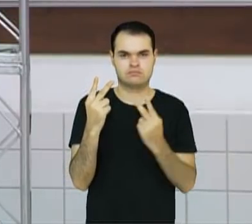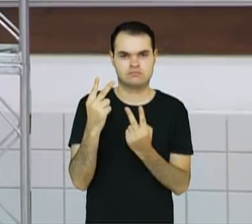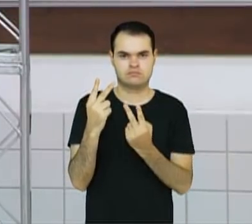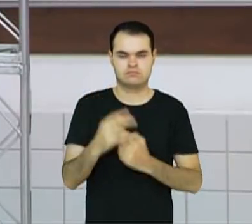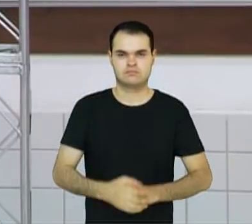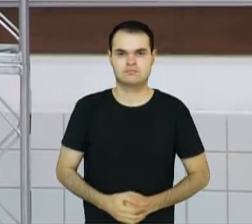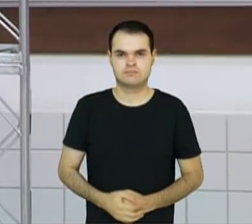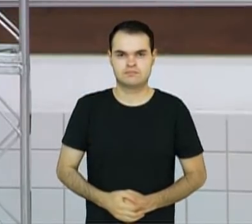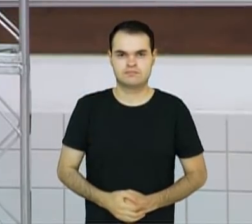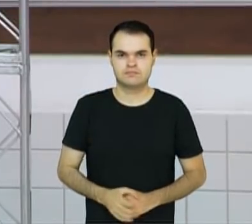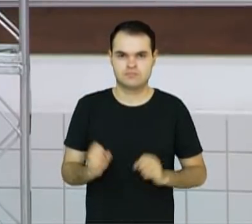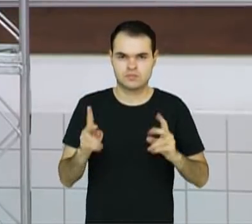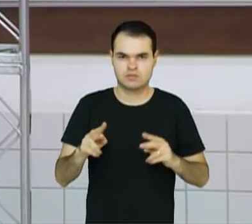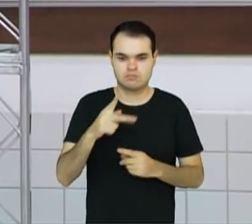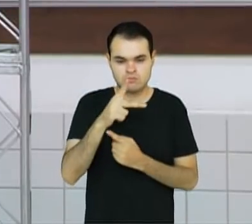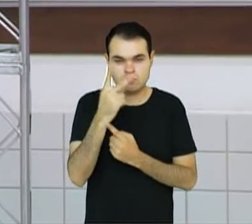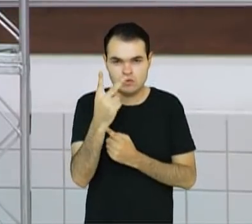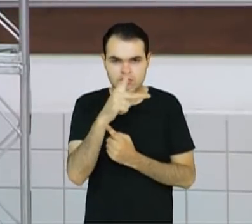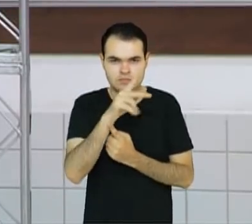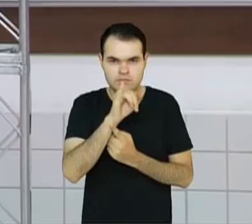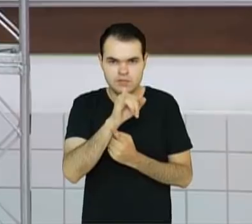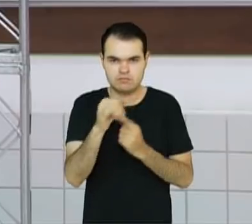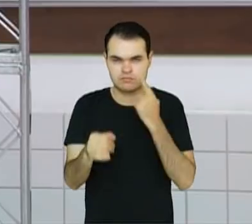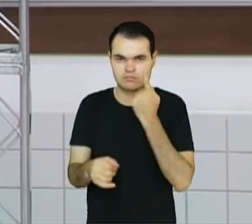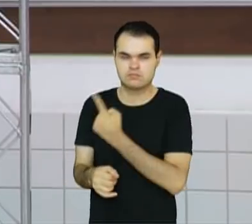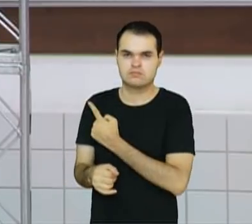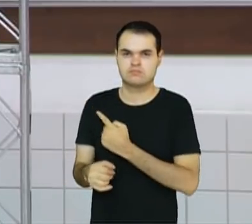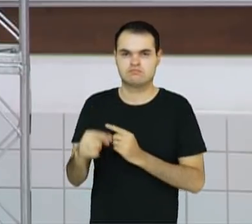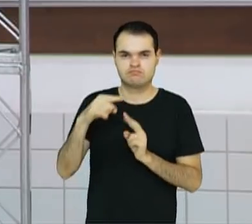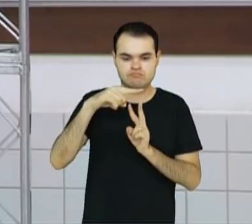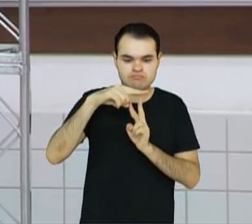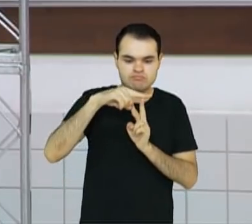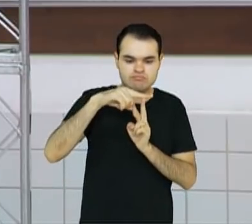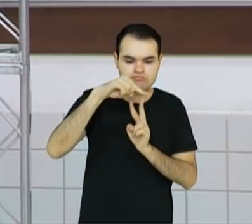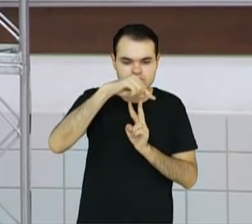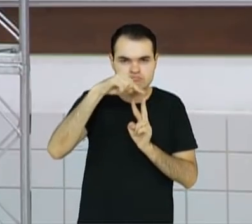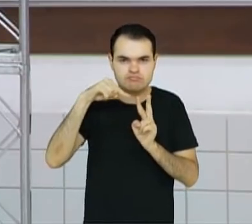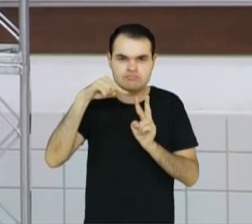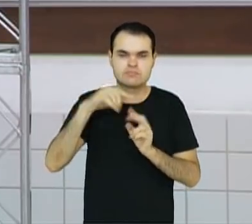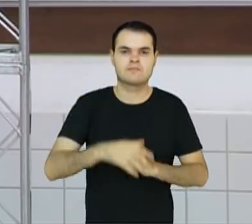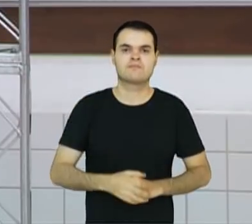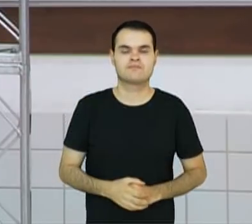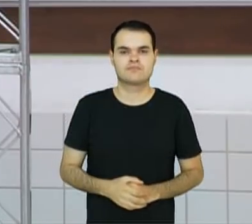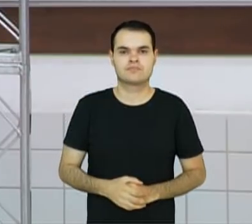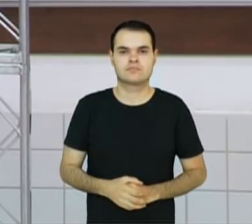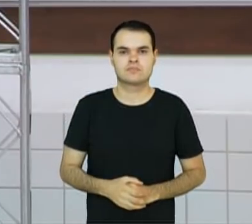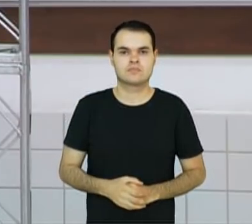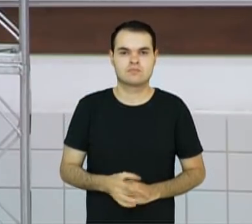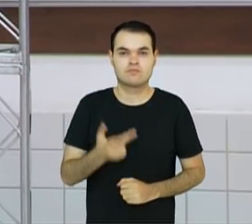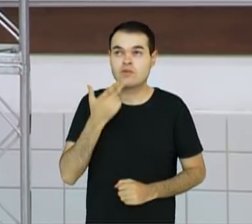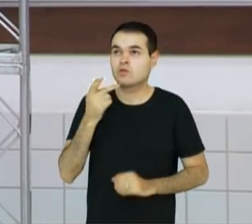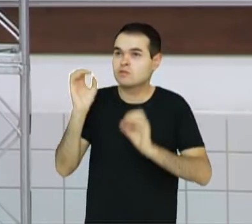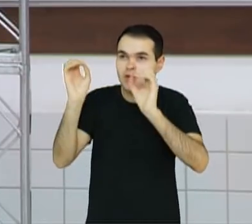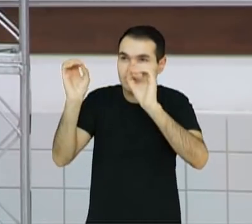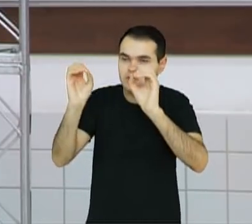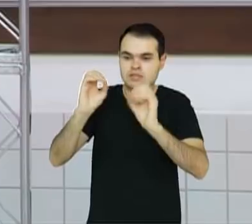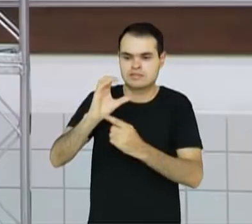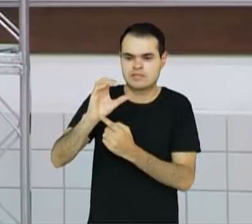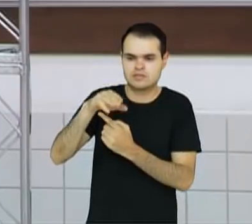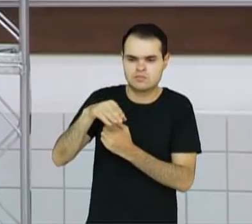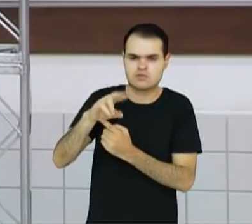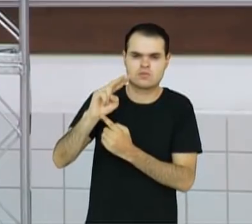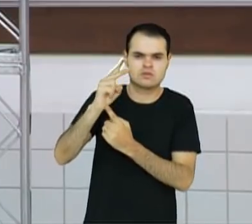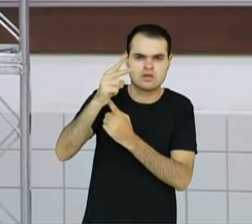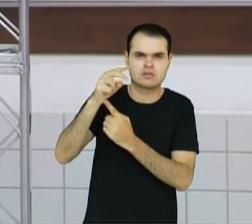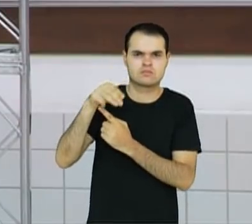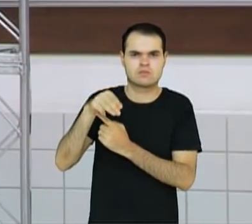3,14, beleza? Uma coisa importante, como não foi dada a unidade de medida, eu não escrevo nada. Não escrevo centímetros quadrados ou